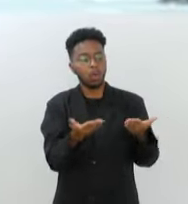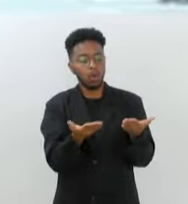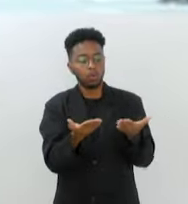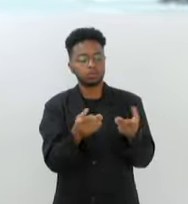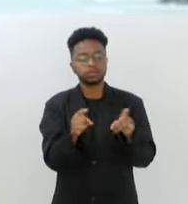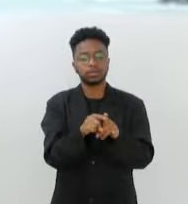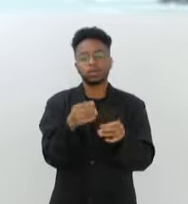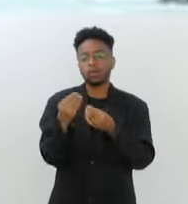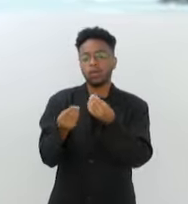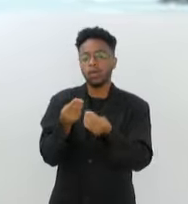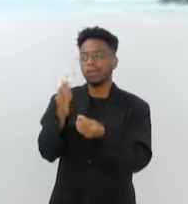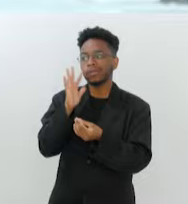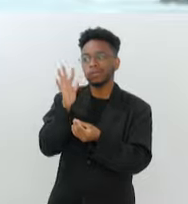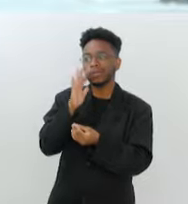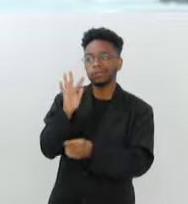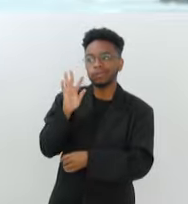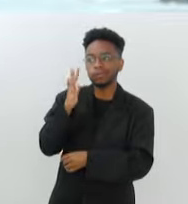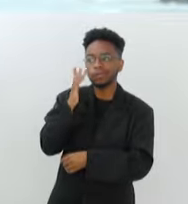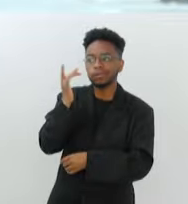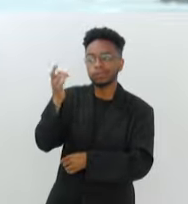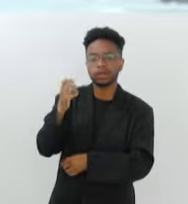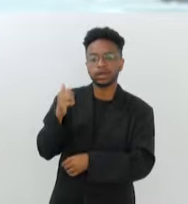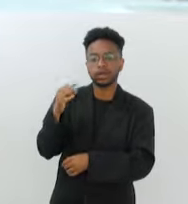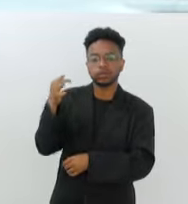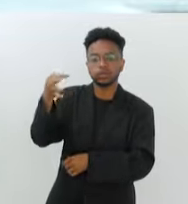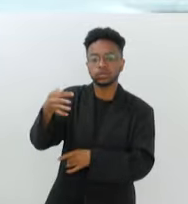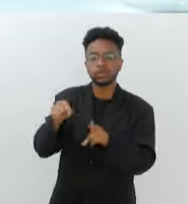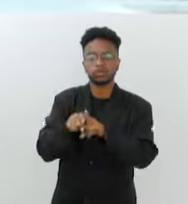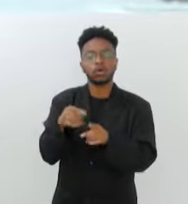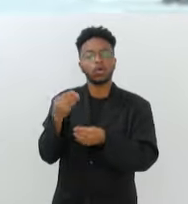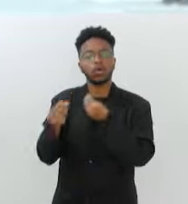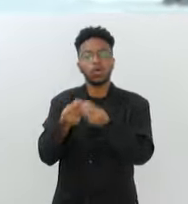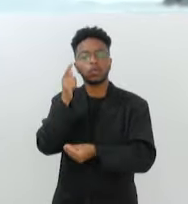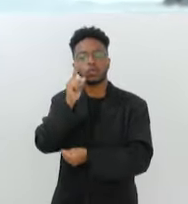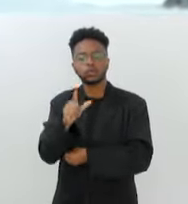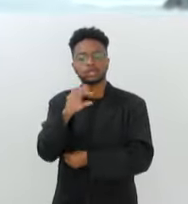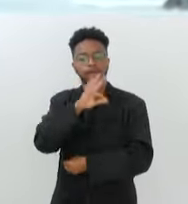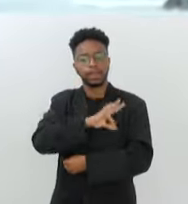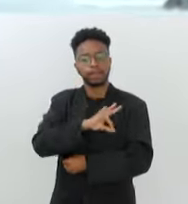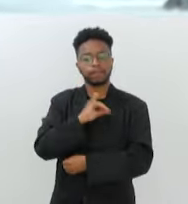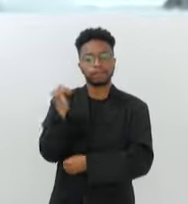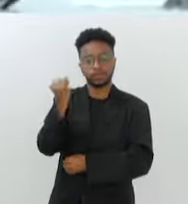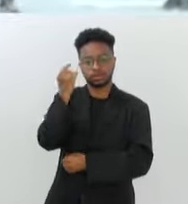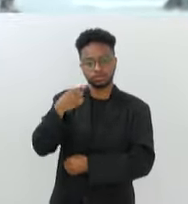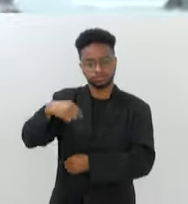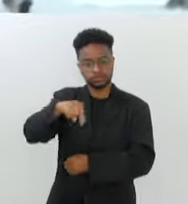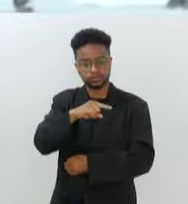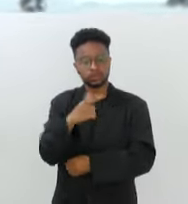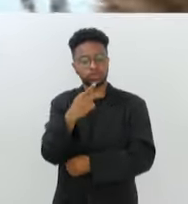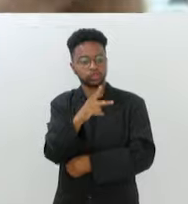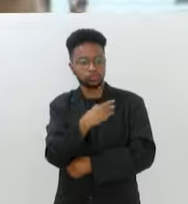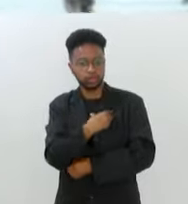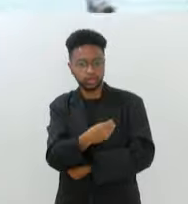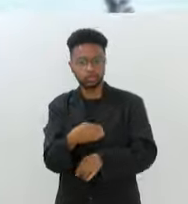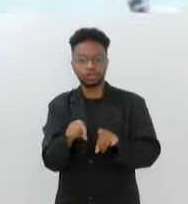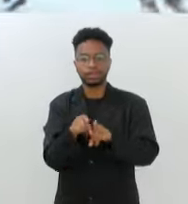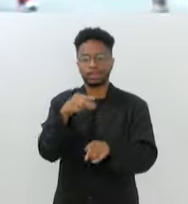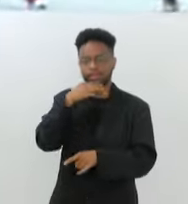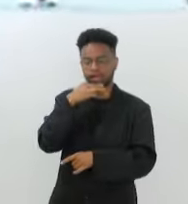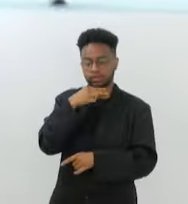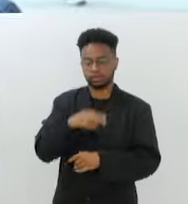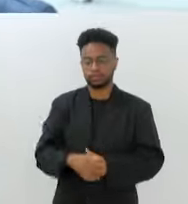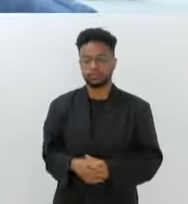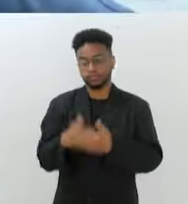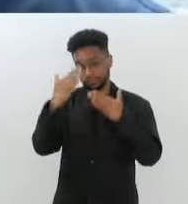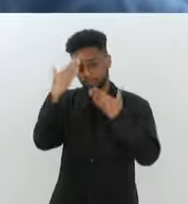pode estar amanhã e onde, como é que você constrói uma renda muito importante para você, para os seus filhos e para os seus netos. Rodrigo, muito obrigado pela